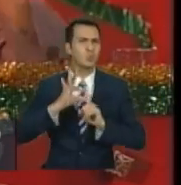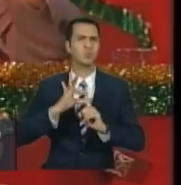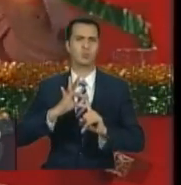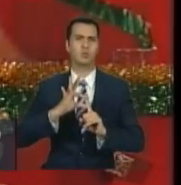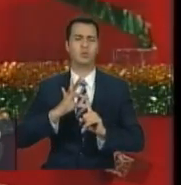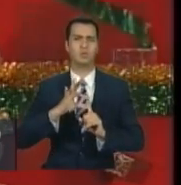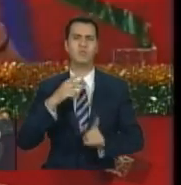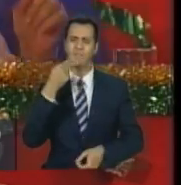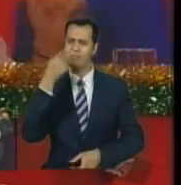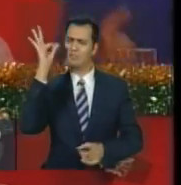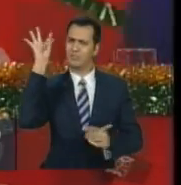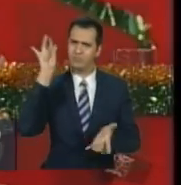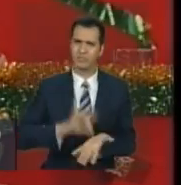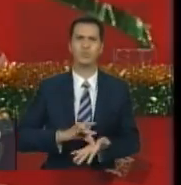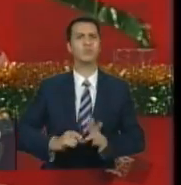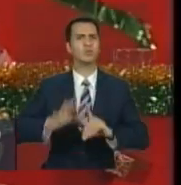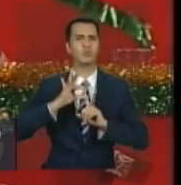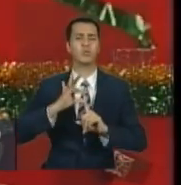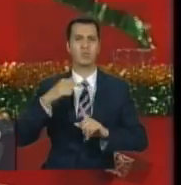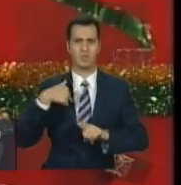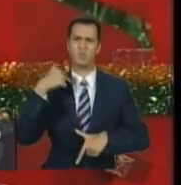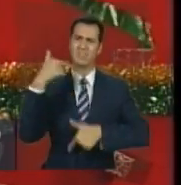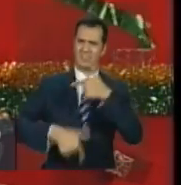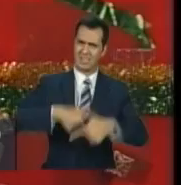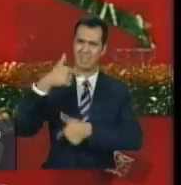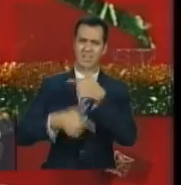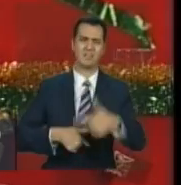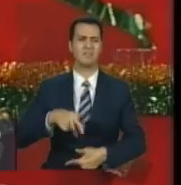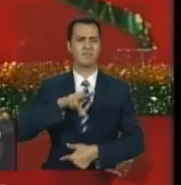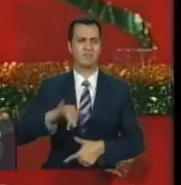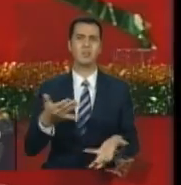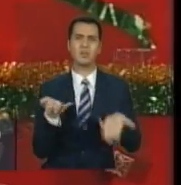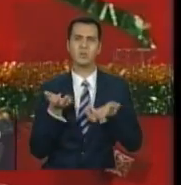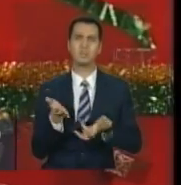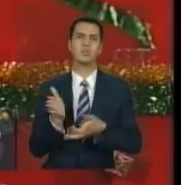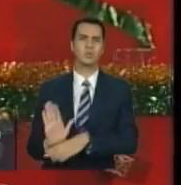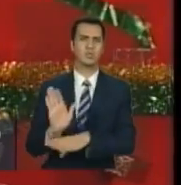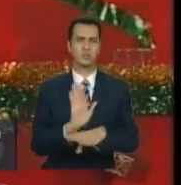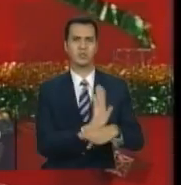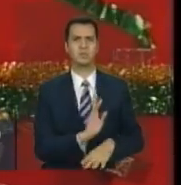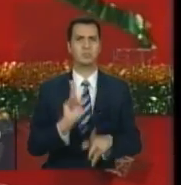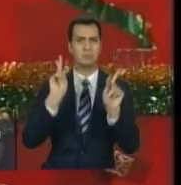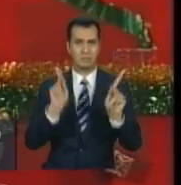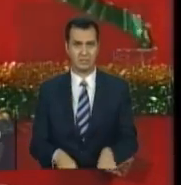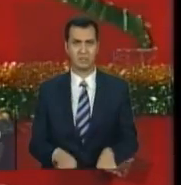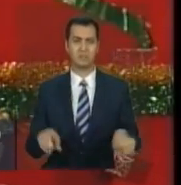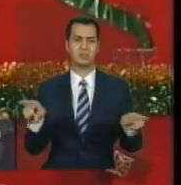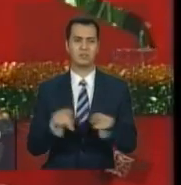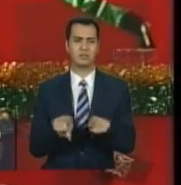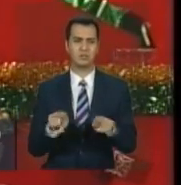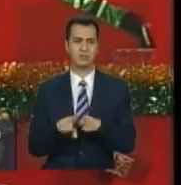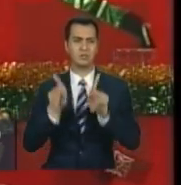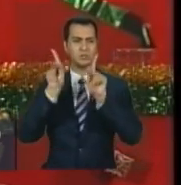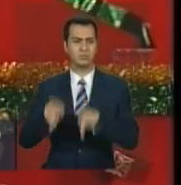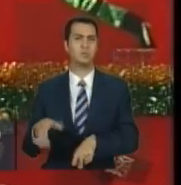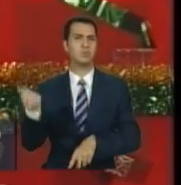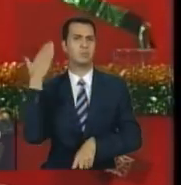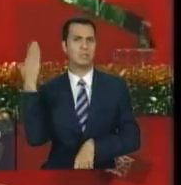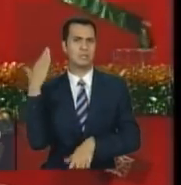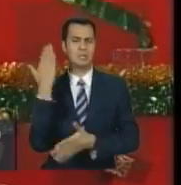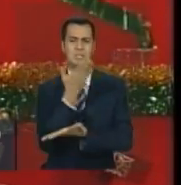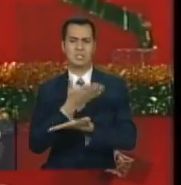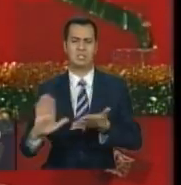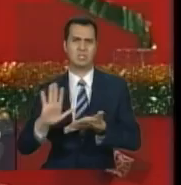o possível e o impossível para que esse país, as populações que até então foram